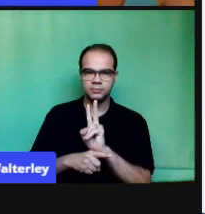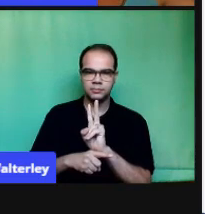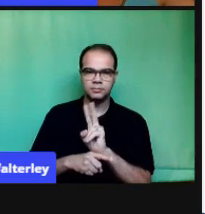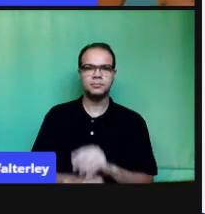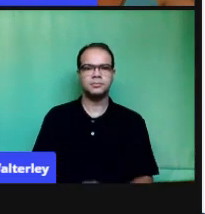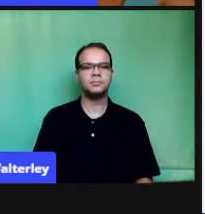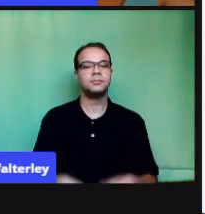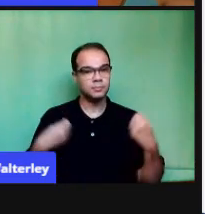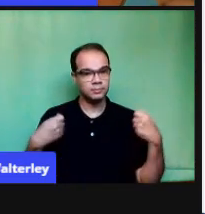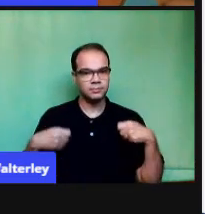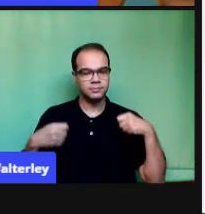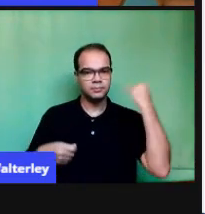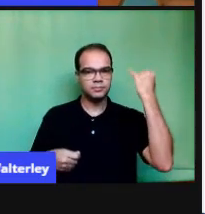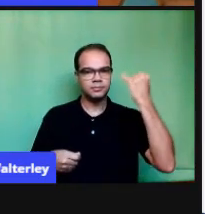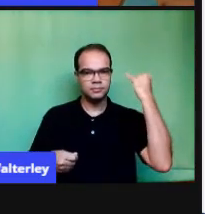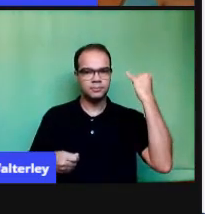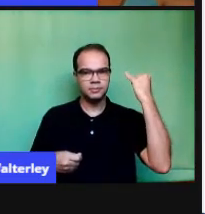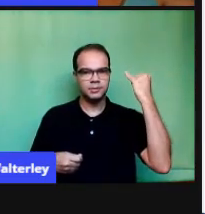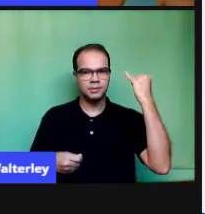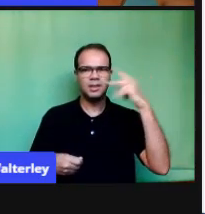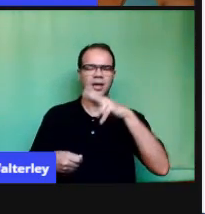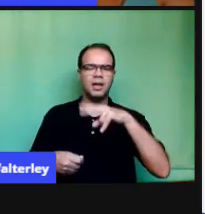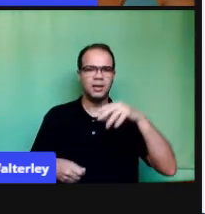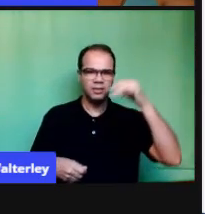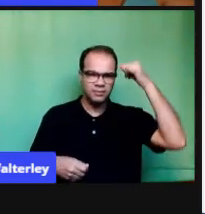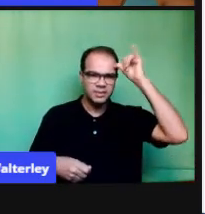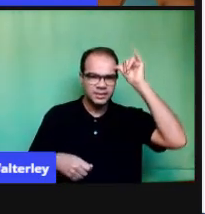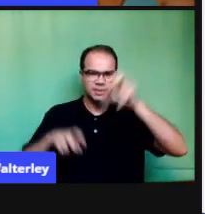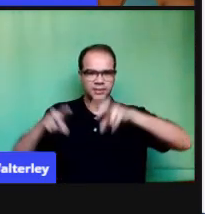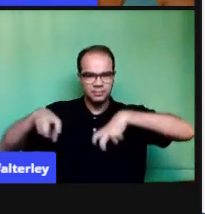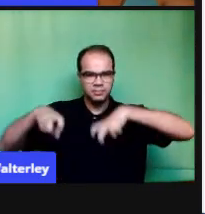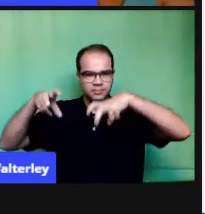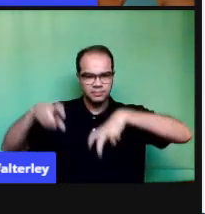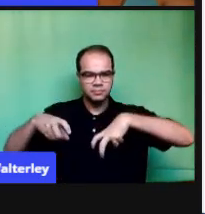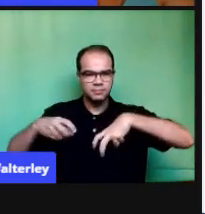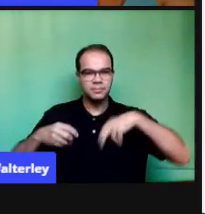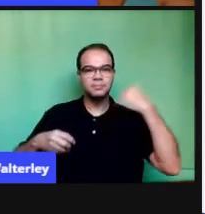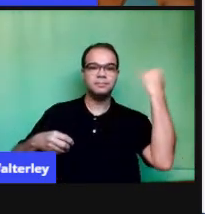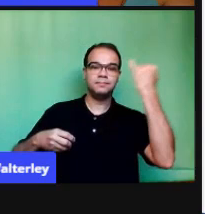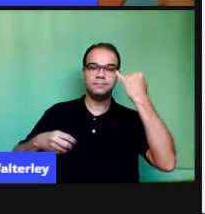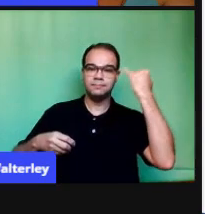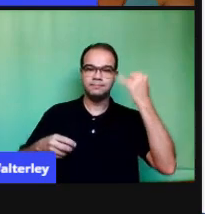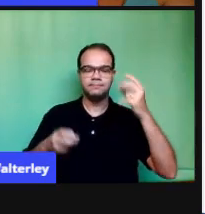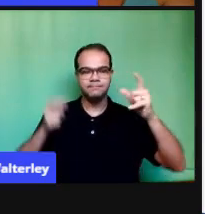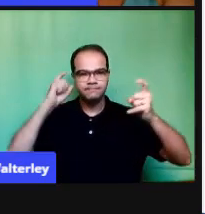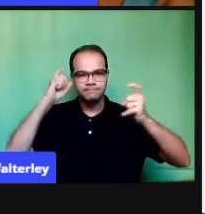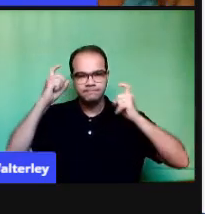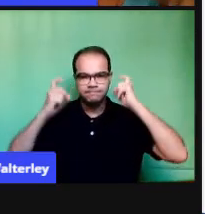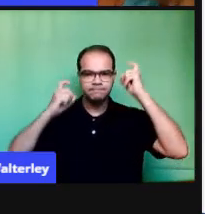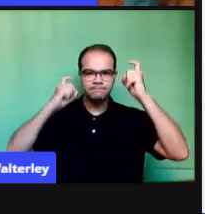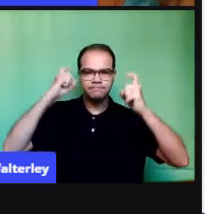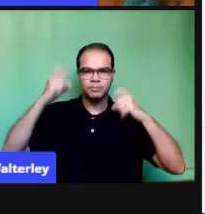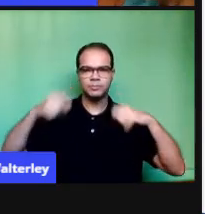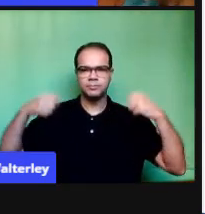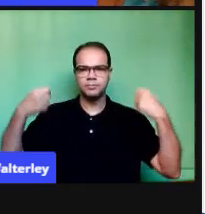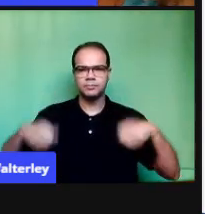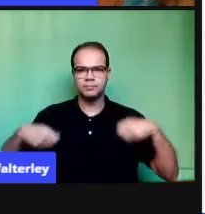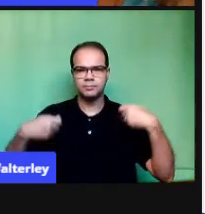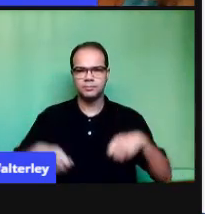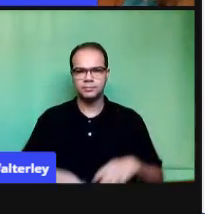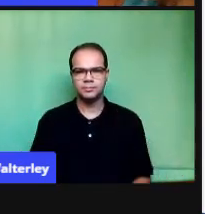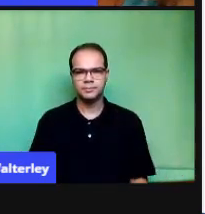sistemas integrados de pecuária e floresta, para que os animais tenham sombreamento. Antes se pensava nesses sistemas somente como uma